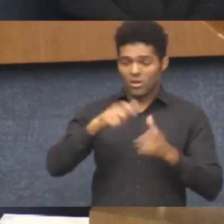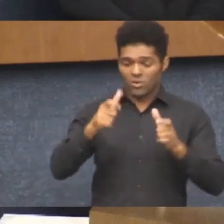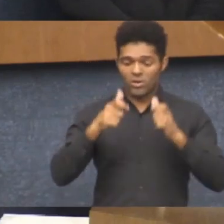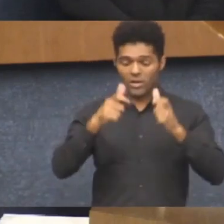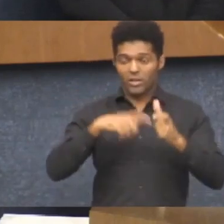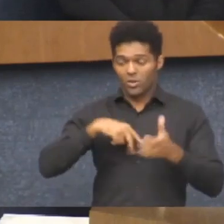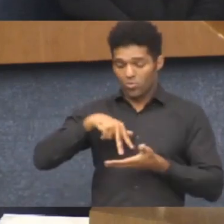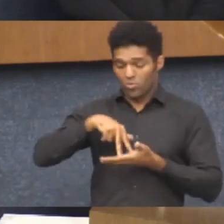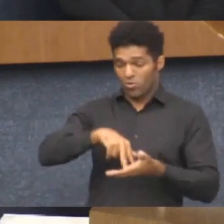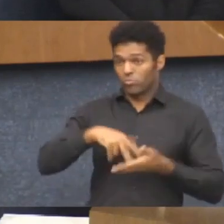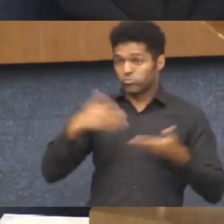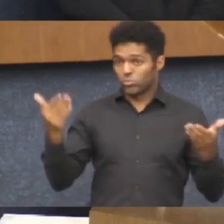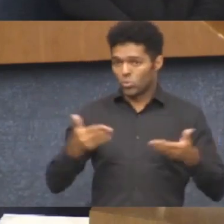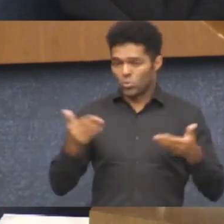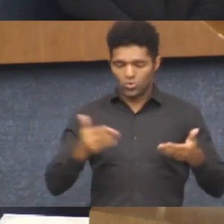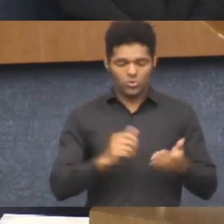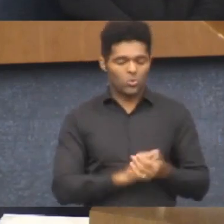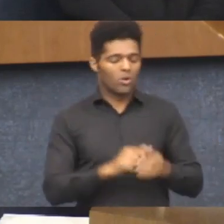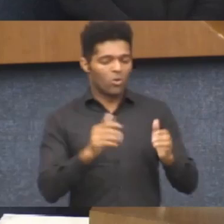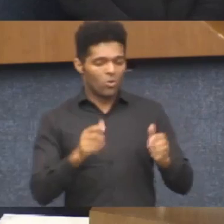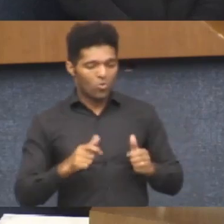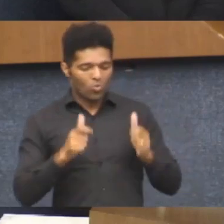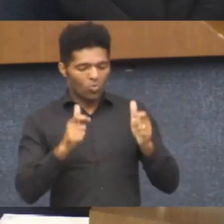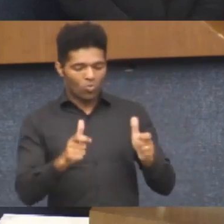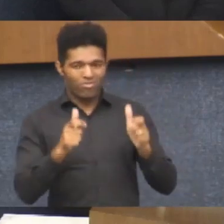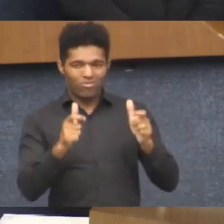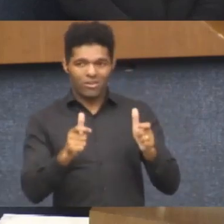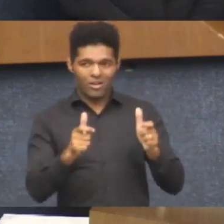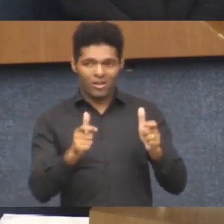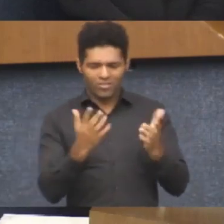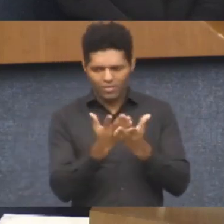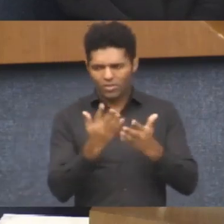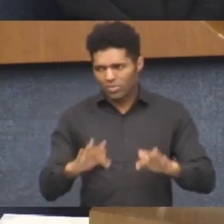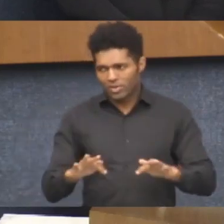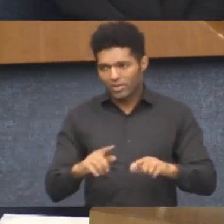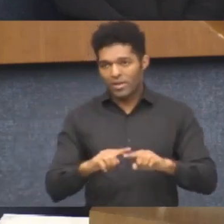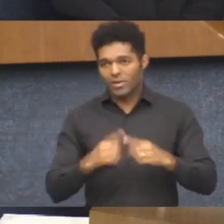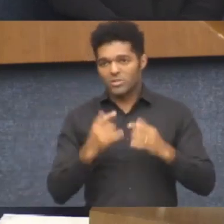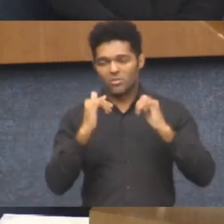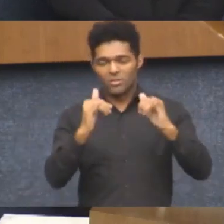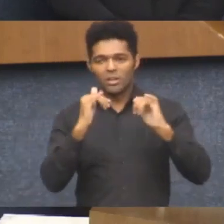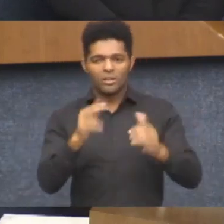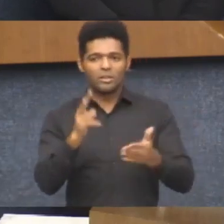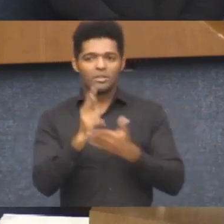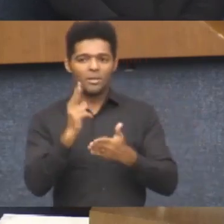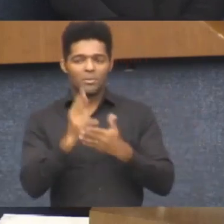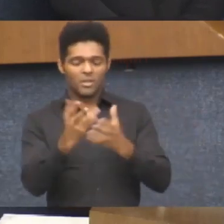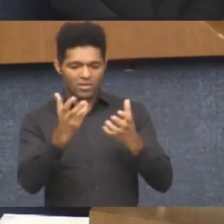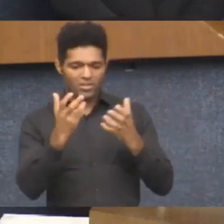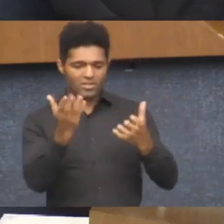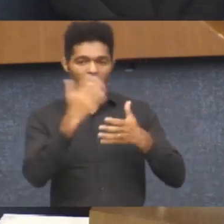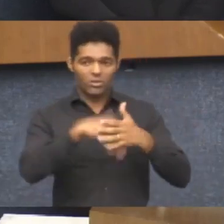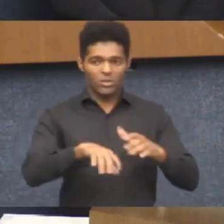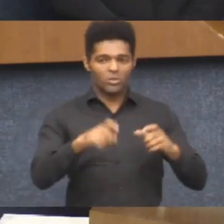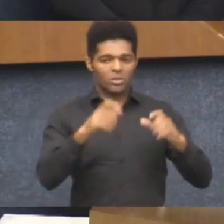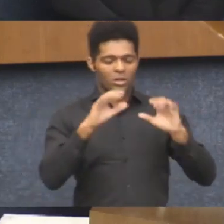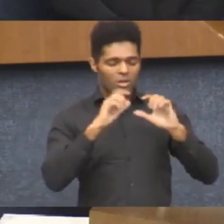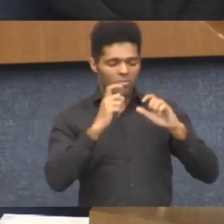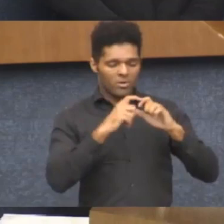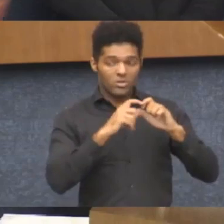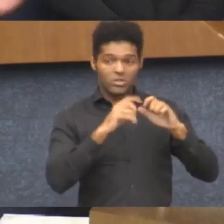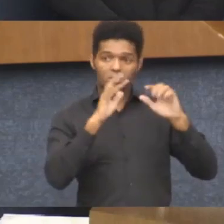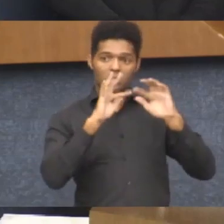né, é um lugar de passagem, a gente está ali, e eu falo que a hora que me quiserem na atenção primária, eu estou de volta, Fabiano sabe